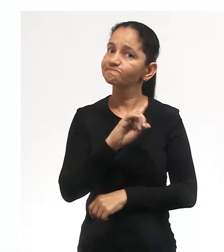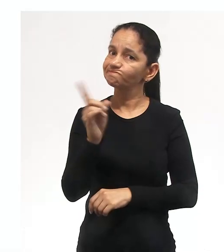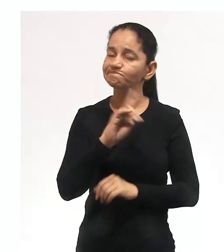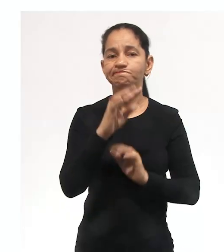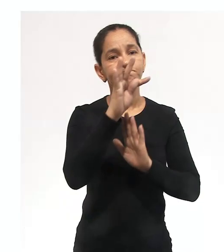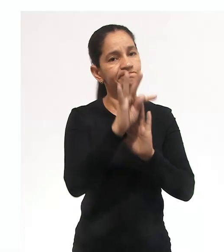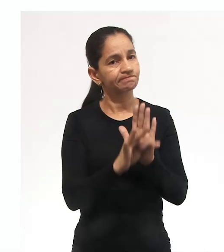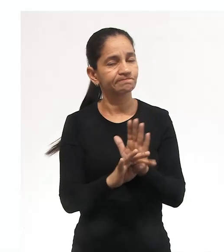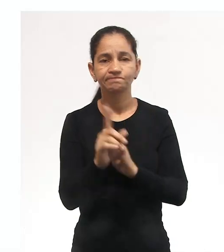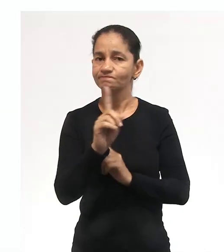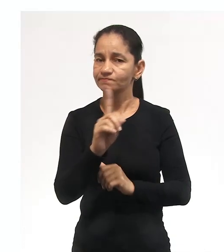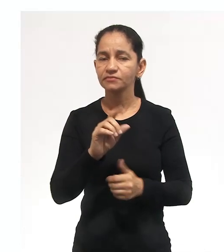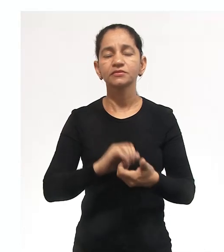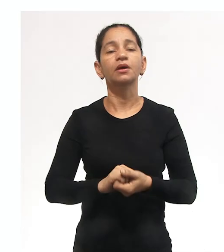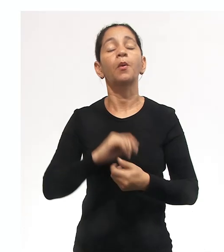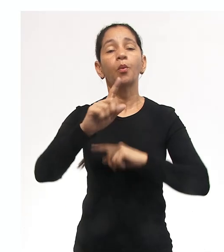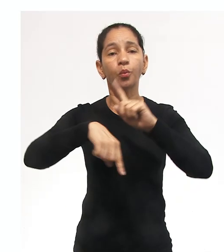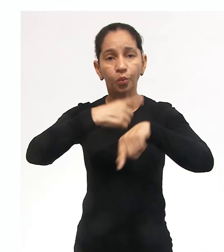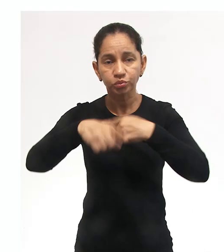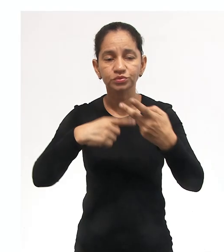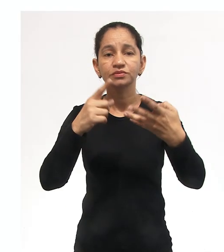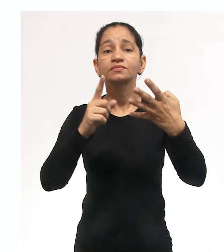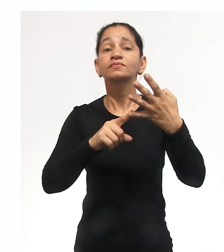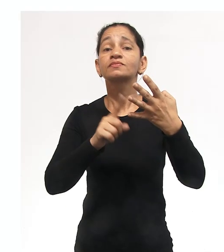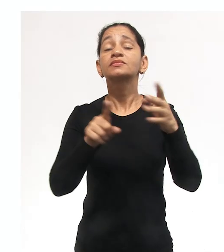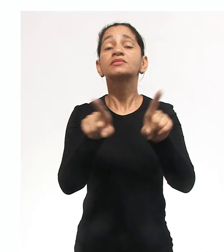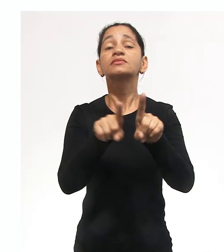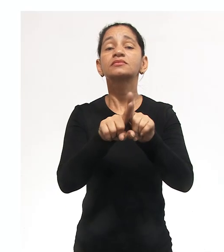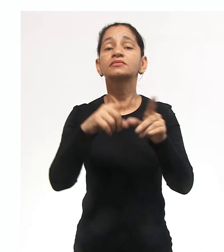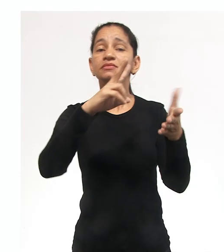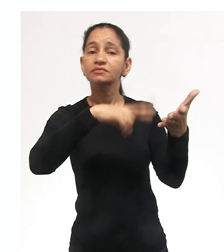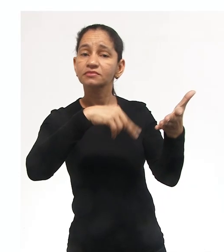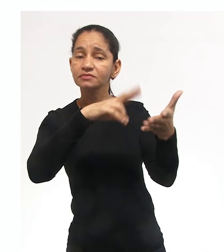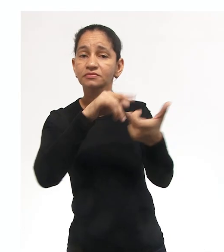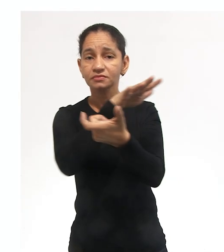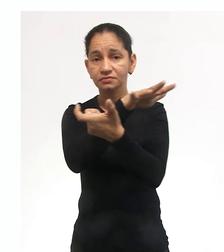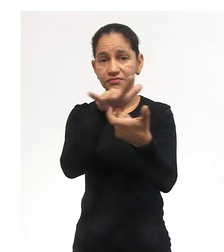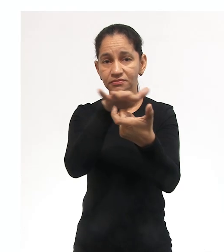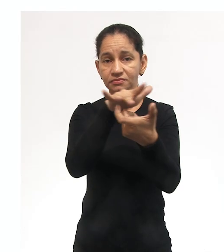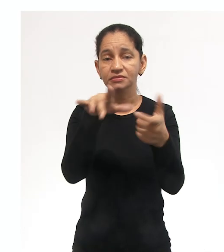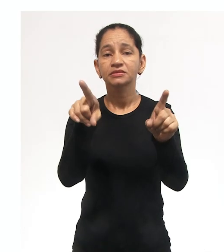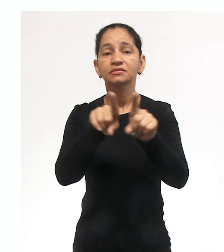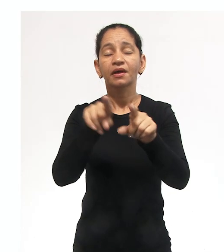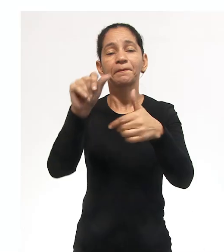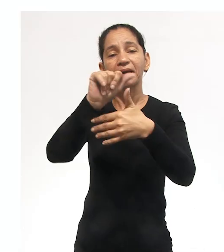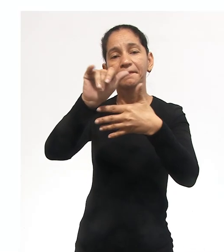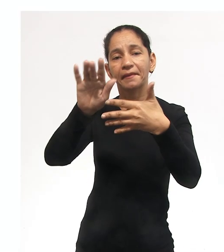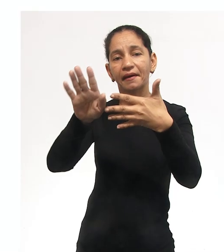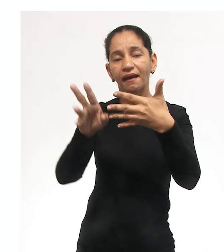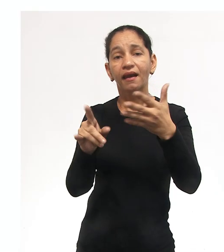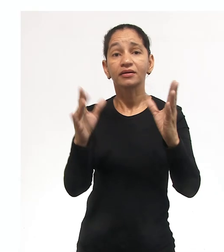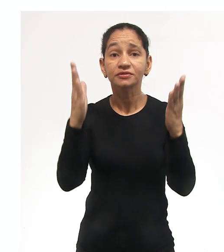texto da Nova Escola. E aqui nós temos letramento e alfabetização,